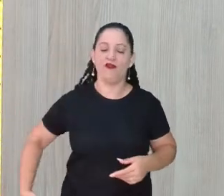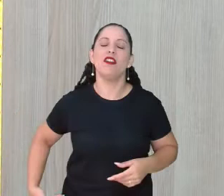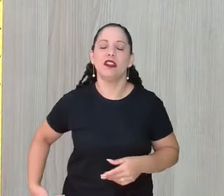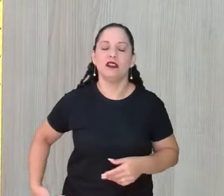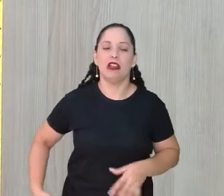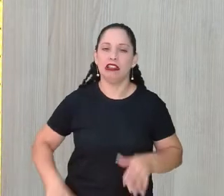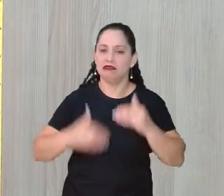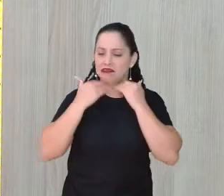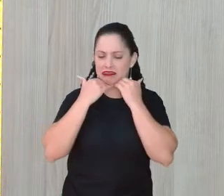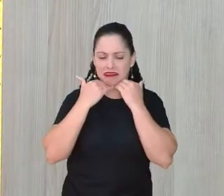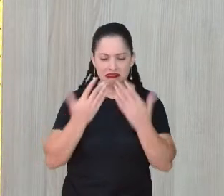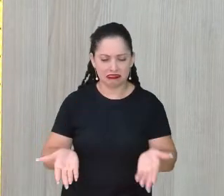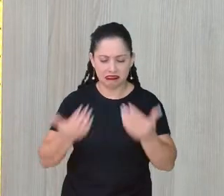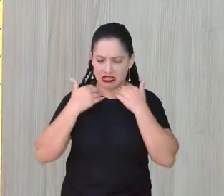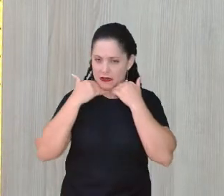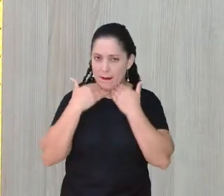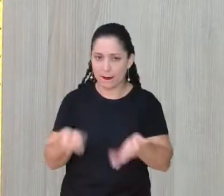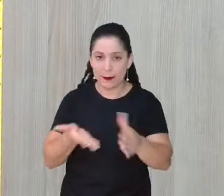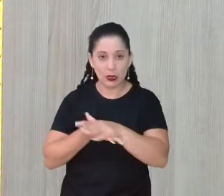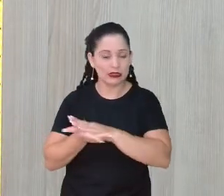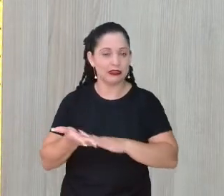em consideração